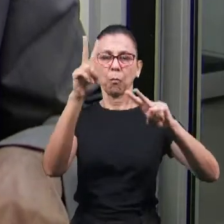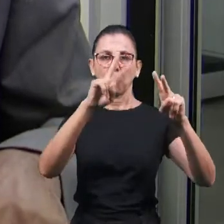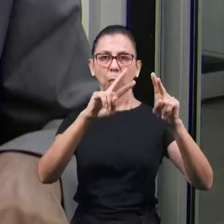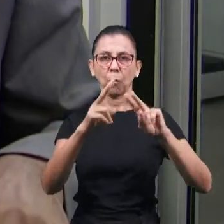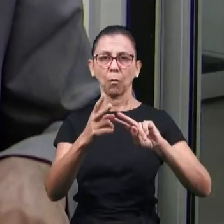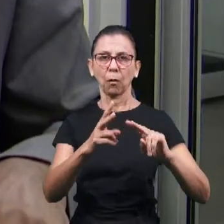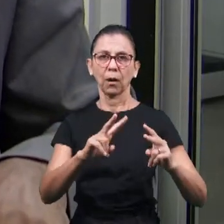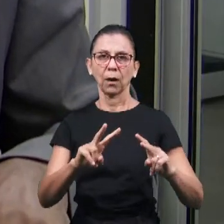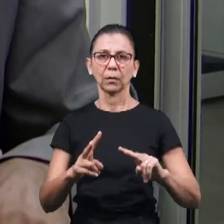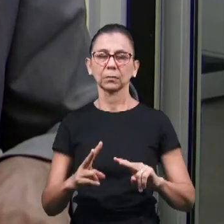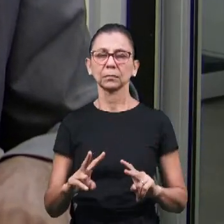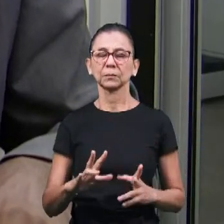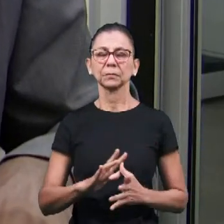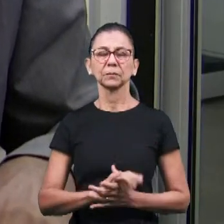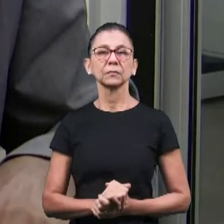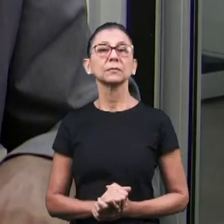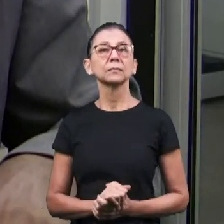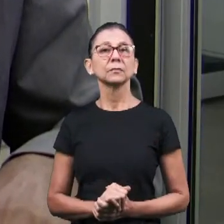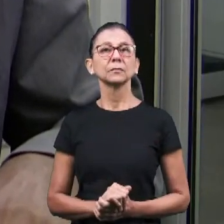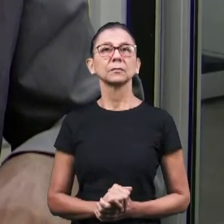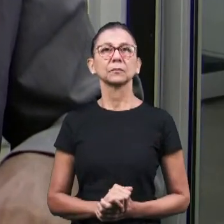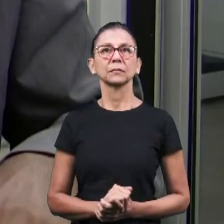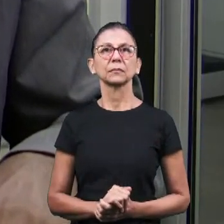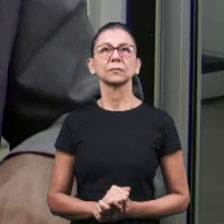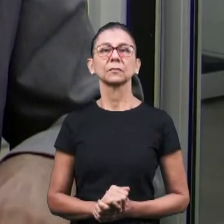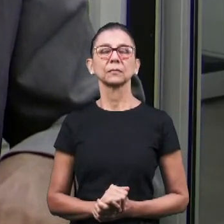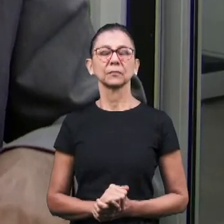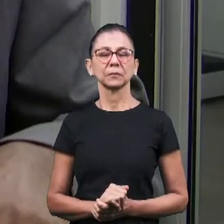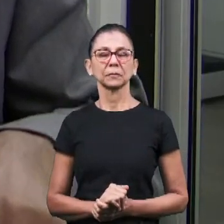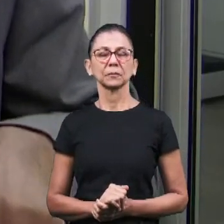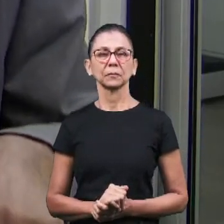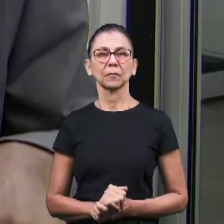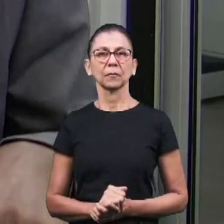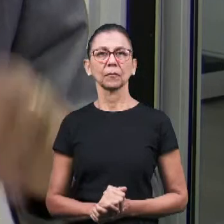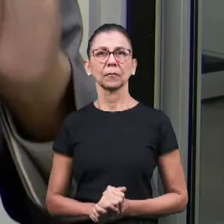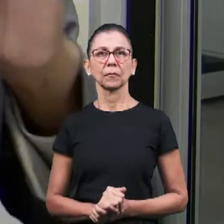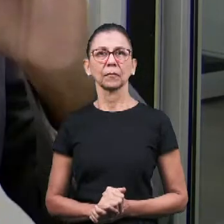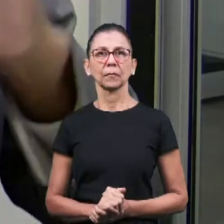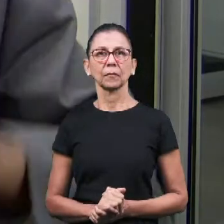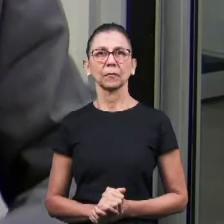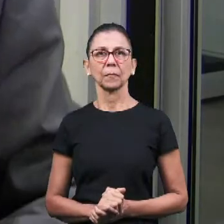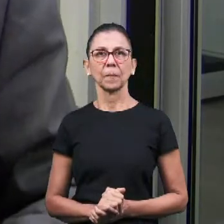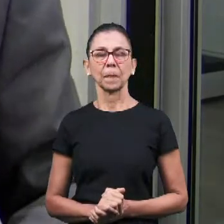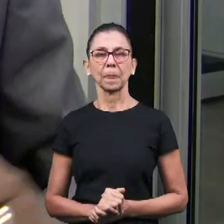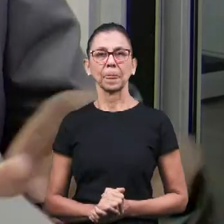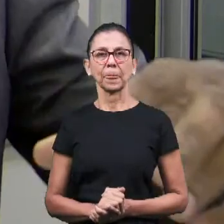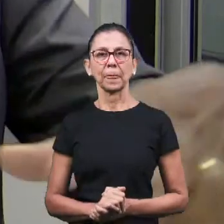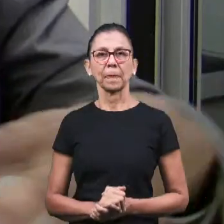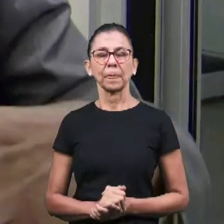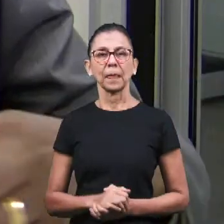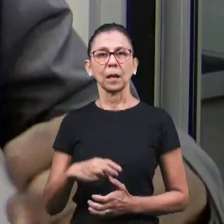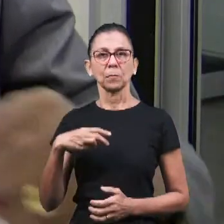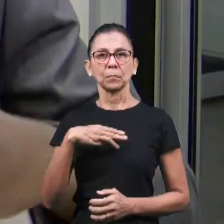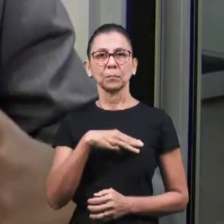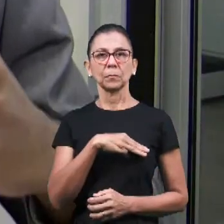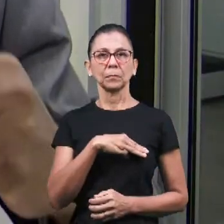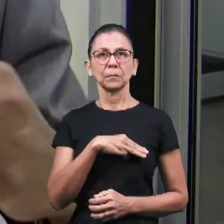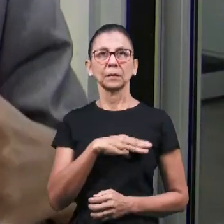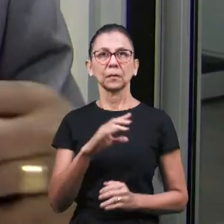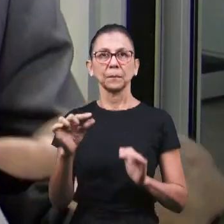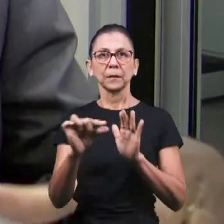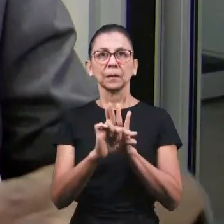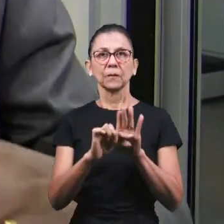Fala quando os discípulos estavam na tempestade, que se levantou, não é? Não, o 26. Eu vou ler só o 26. A palavra vai